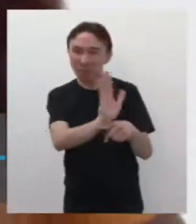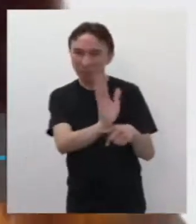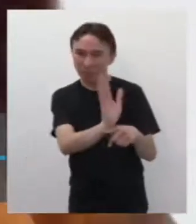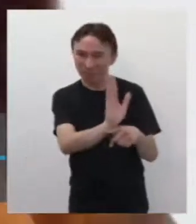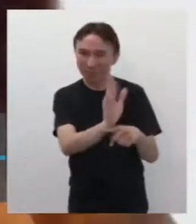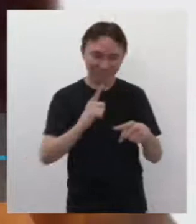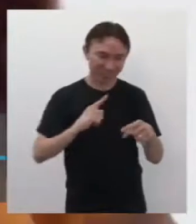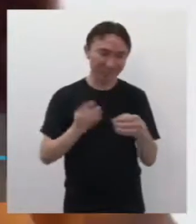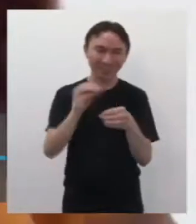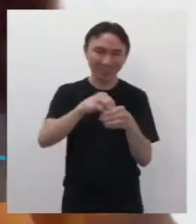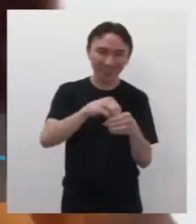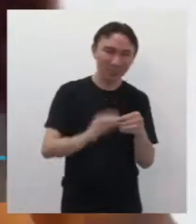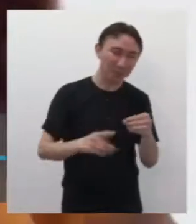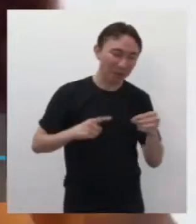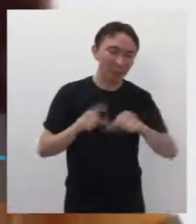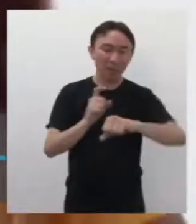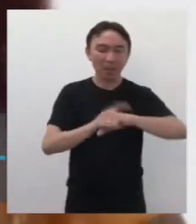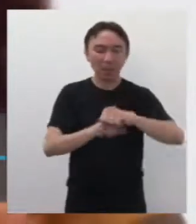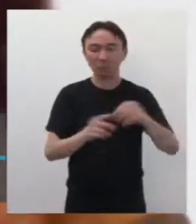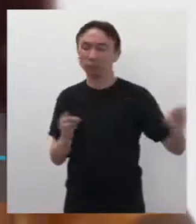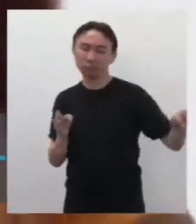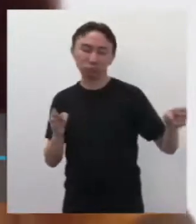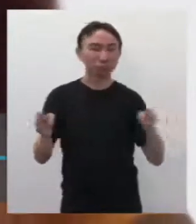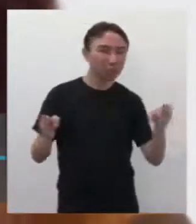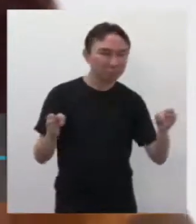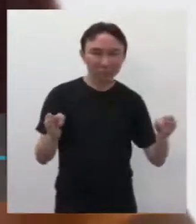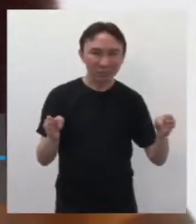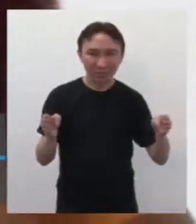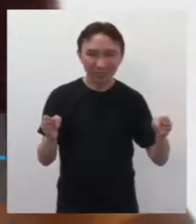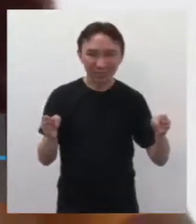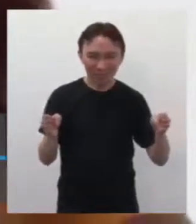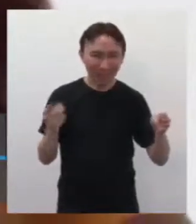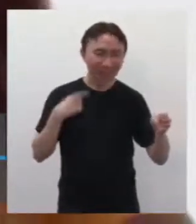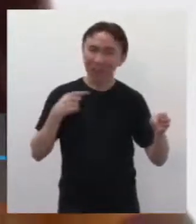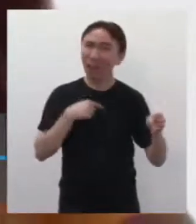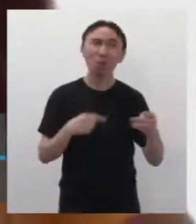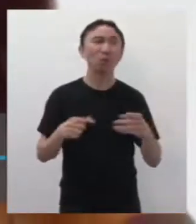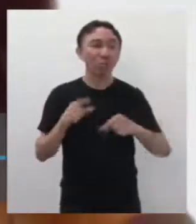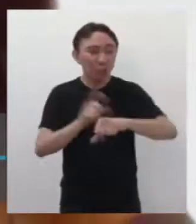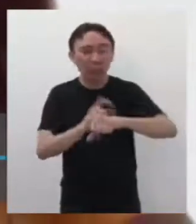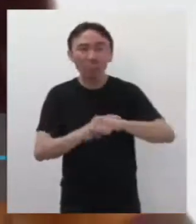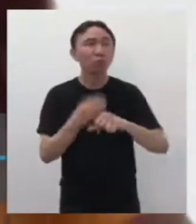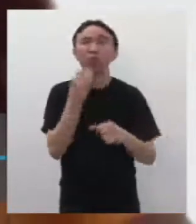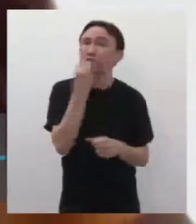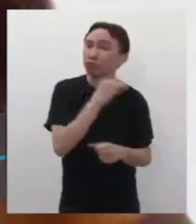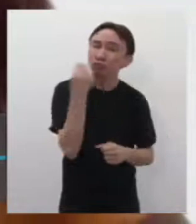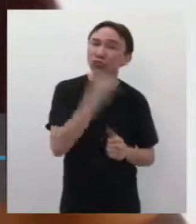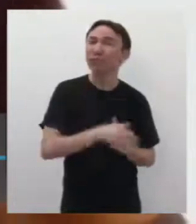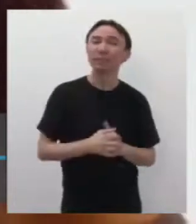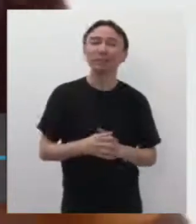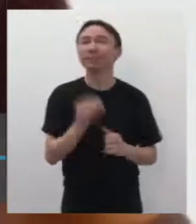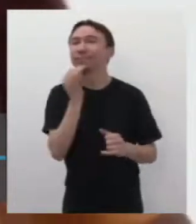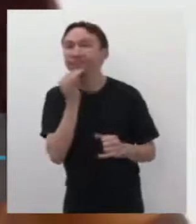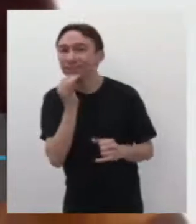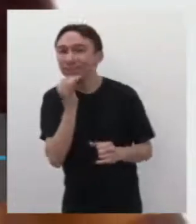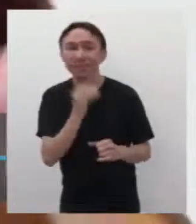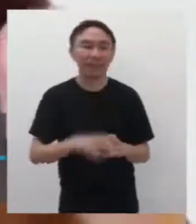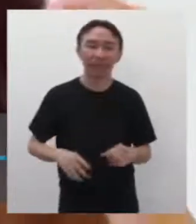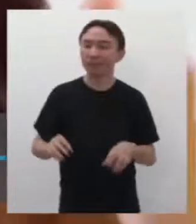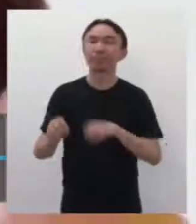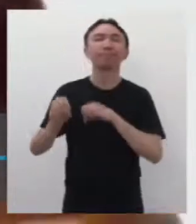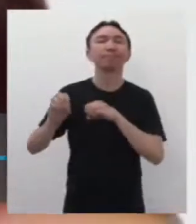Então, enquanto numa aula tradicional, o professor vai gastar ali uns bons 40